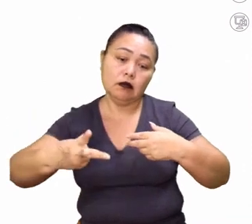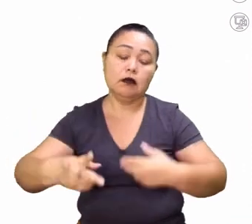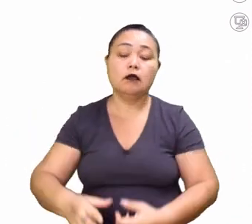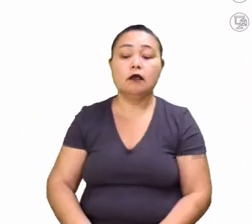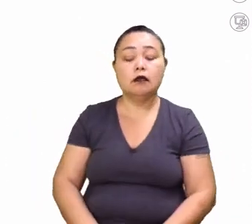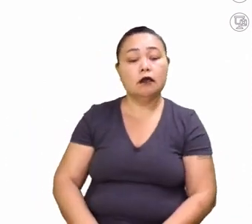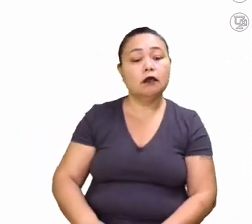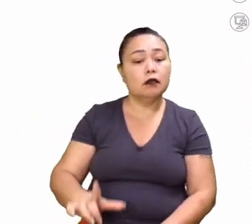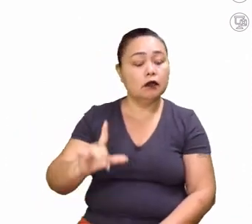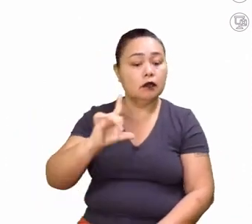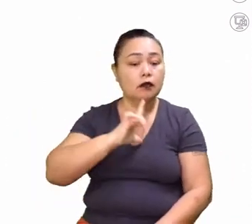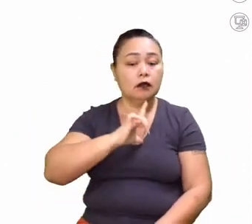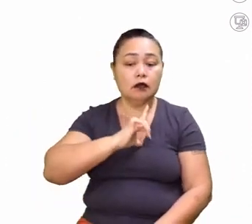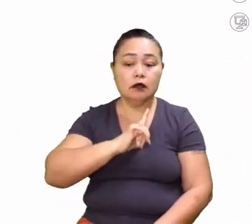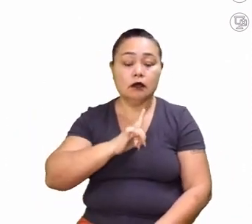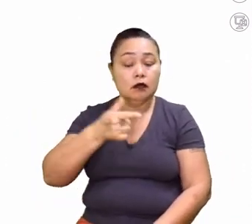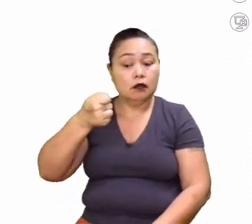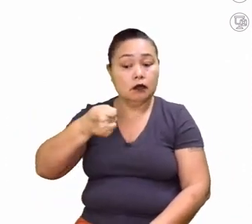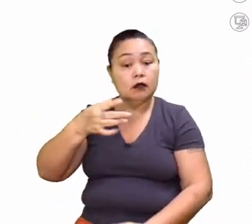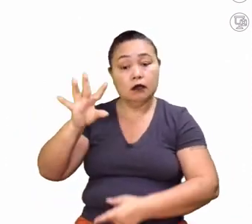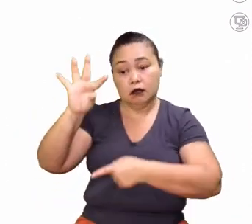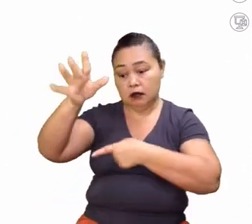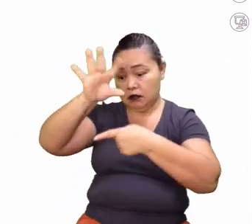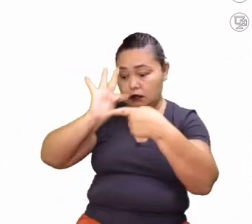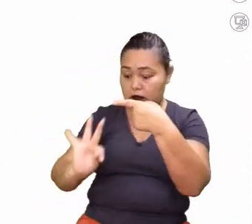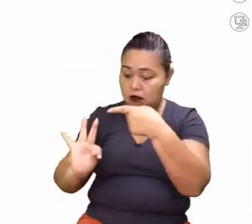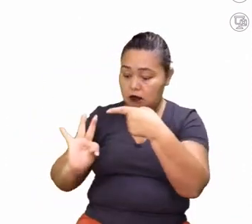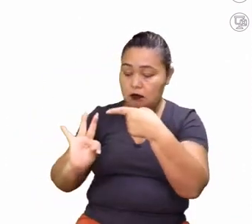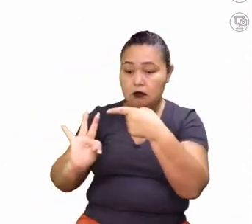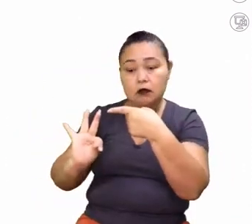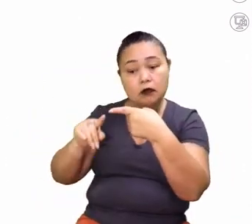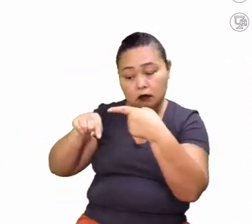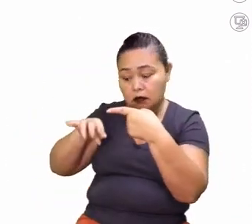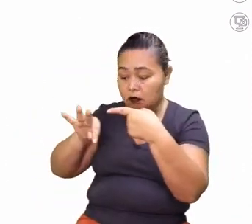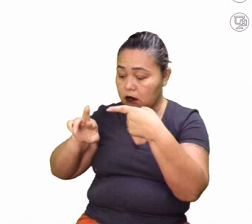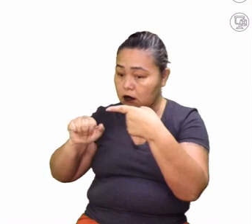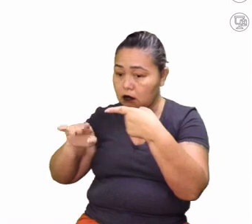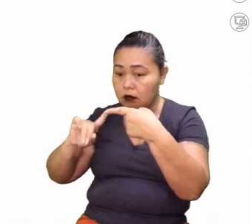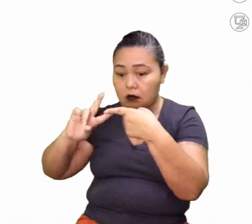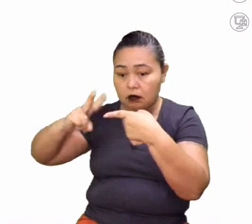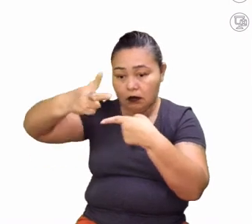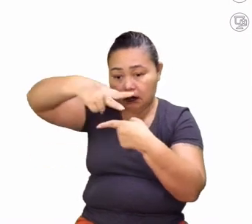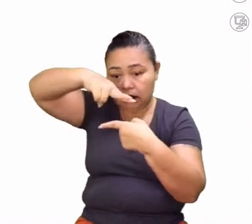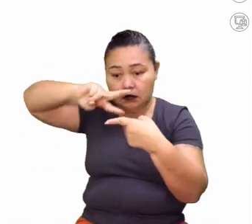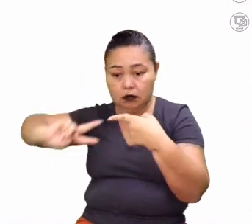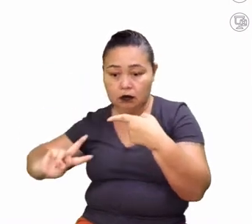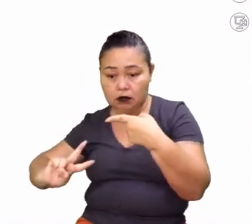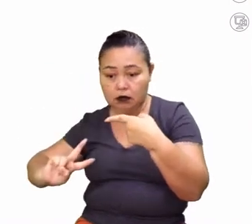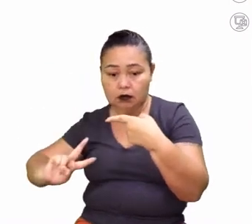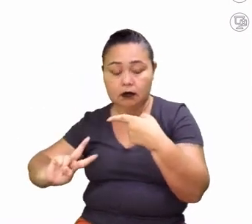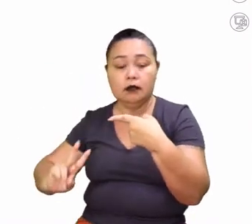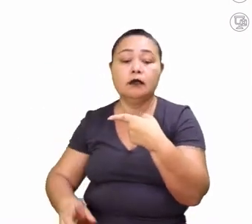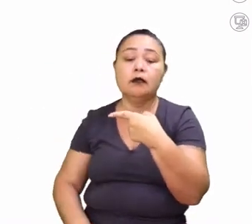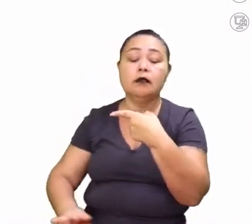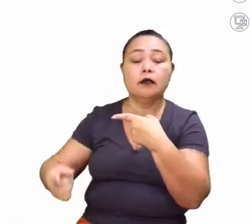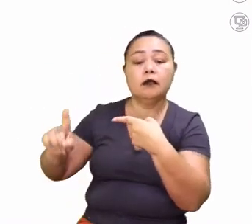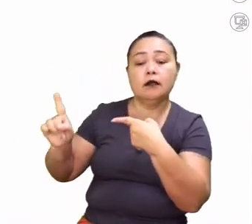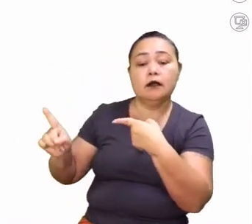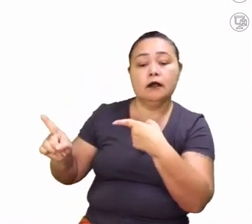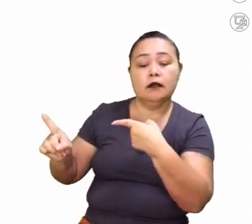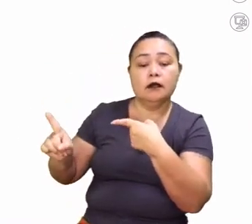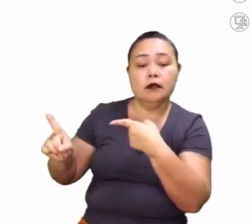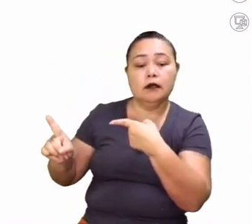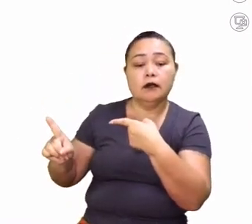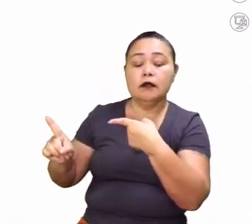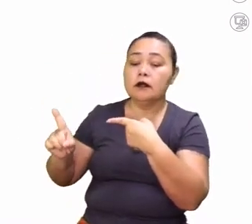contrário né então o trabalho não tá em cima tá embaixo lembra que agora nós estamos fazendo o contrário a máquina inversa ó Então